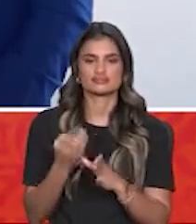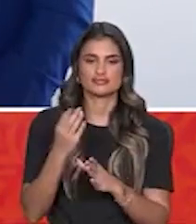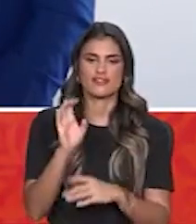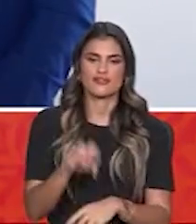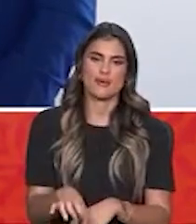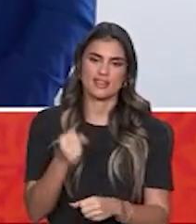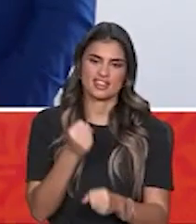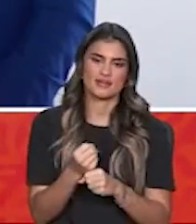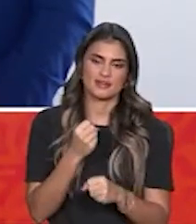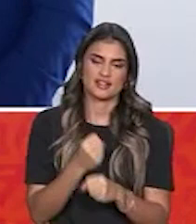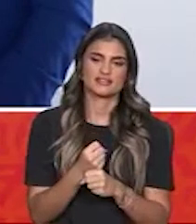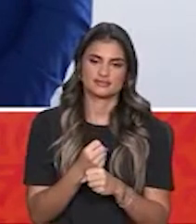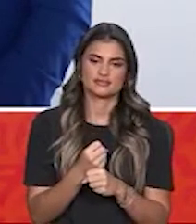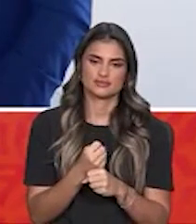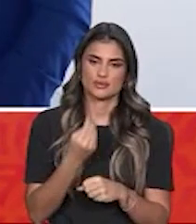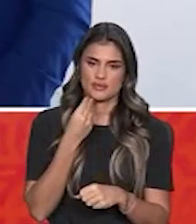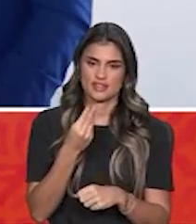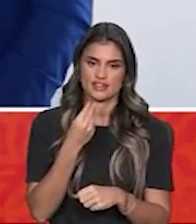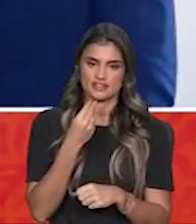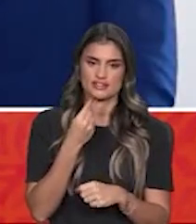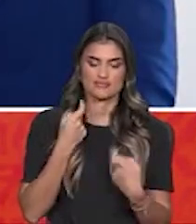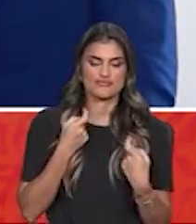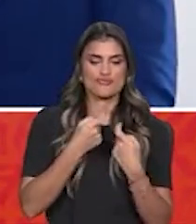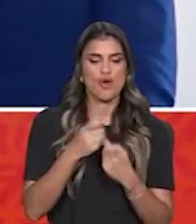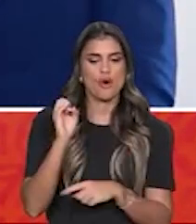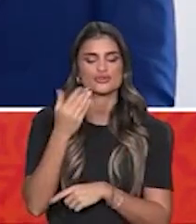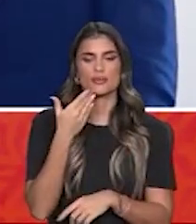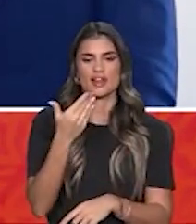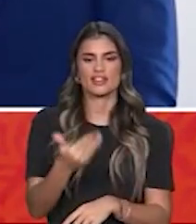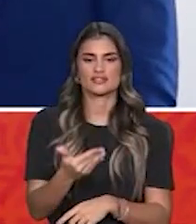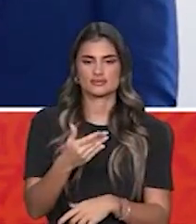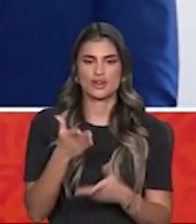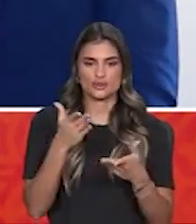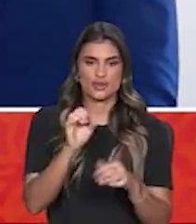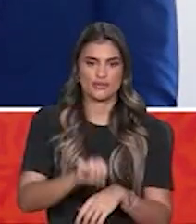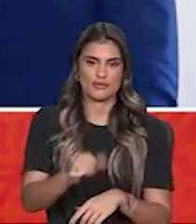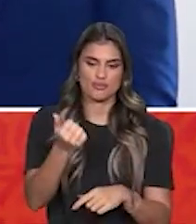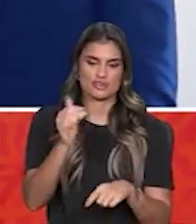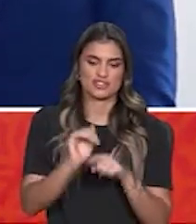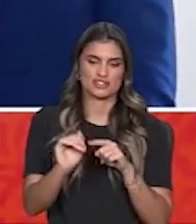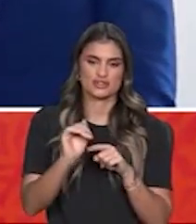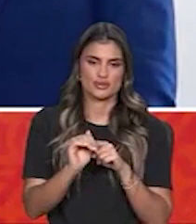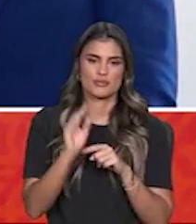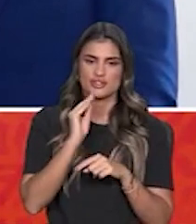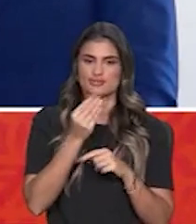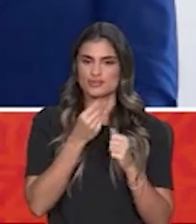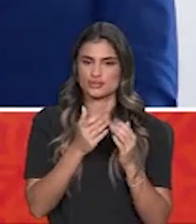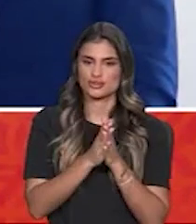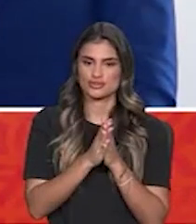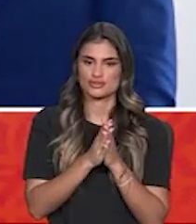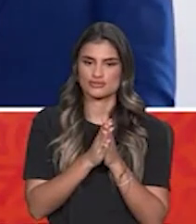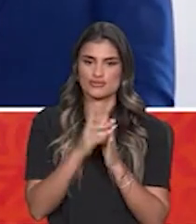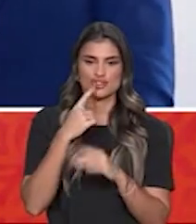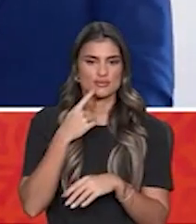forma de trabalhar os produtos que identificam Óbidos. Obrigado pela tua colaboração, boa sorte, um beijinho para todos, para os nossos